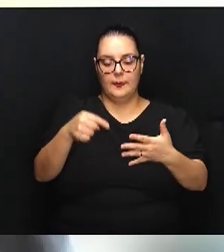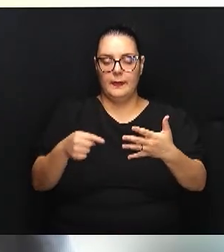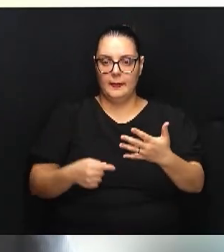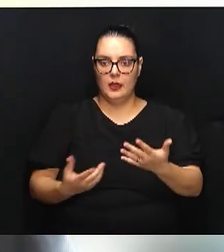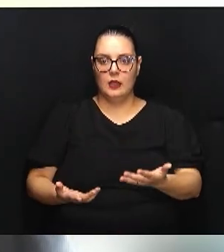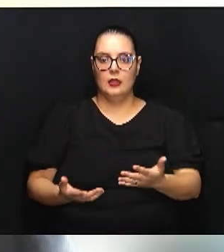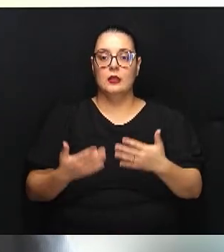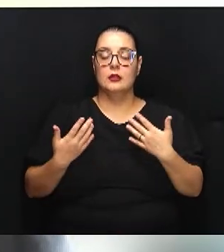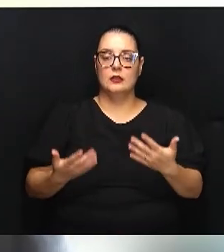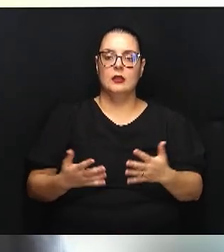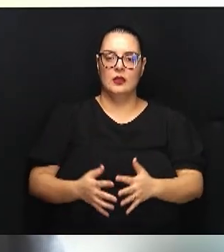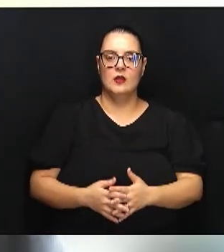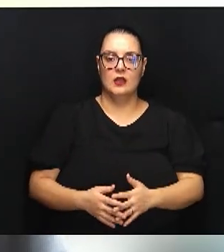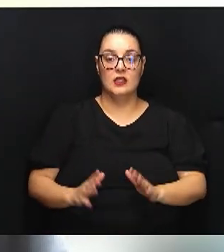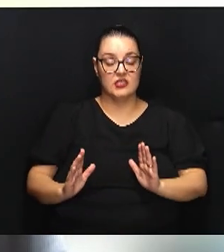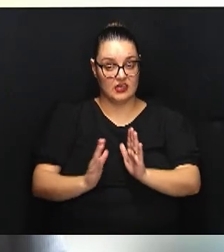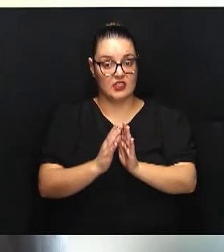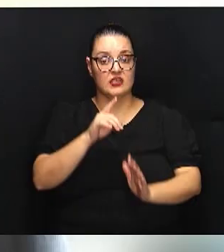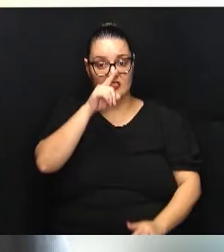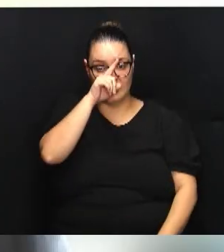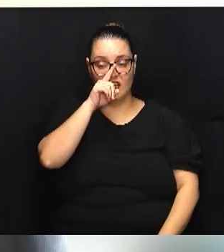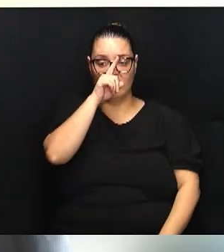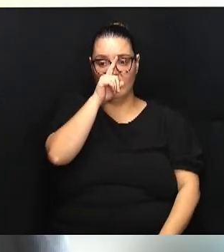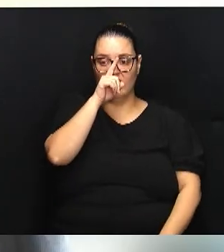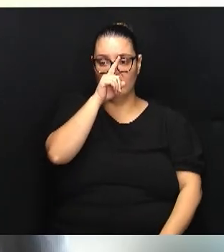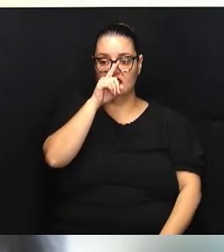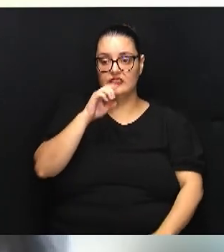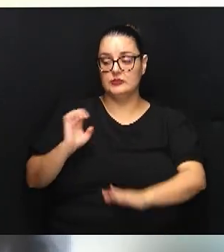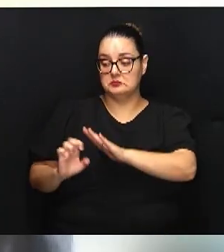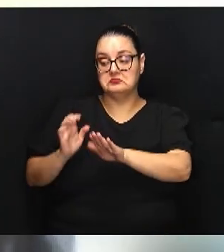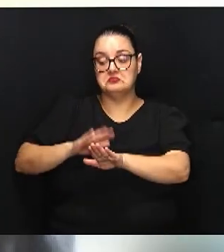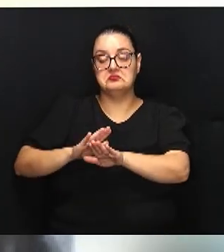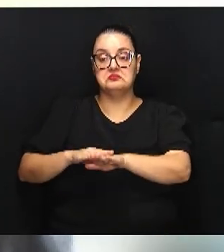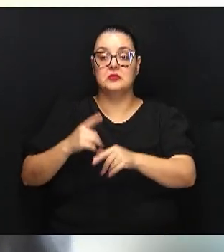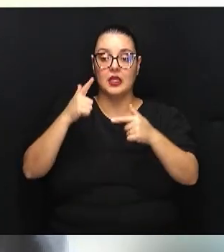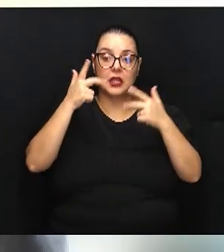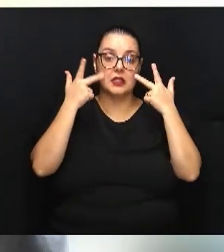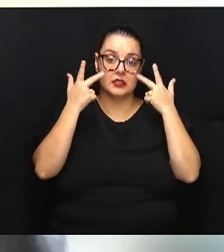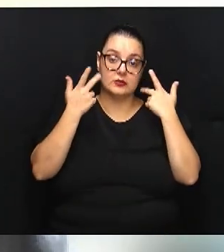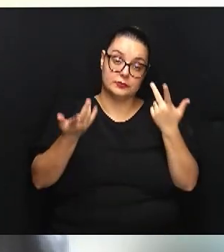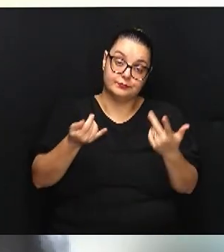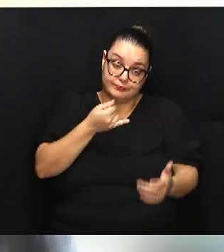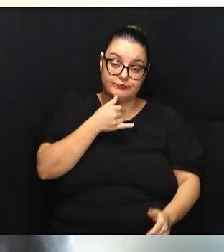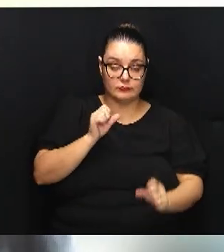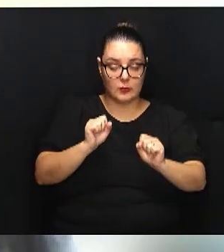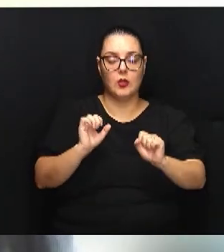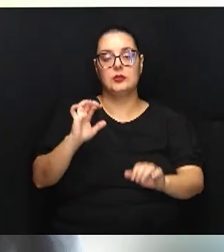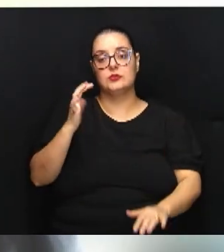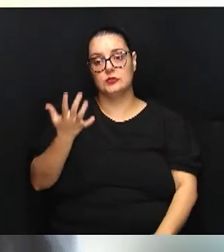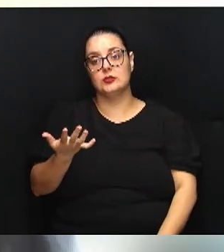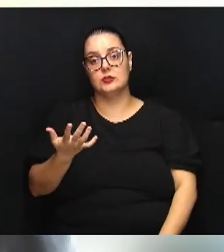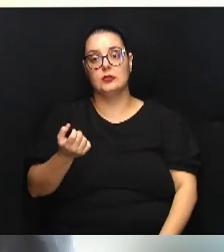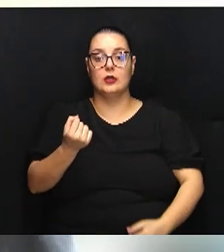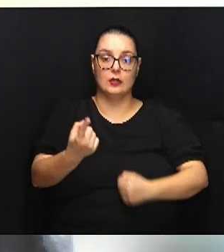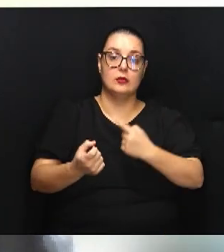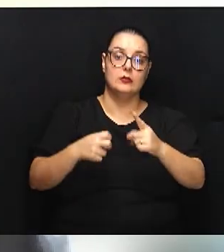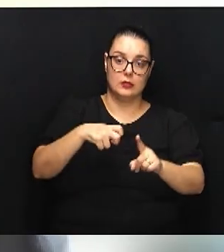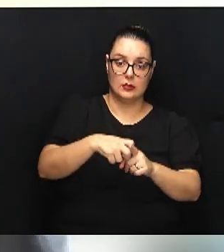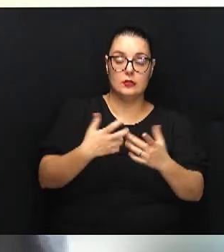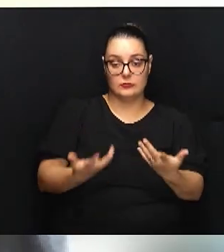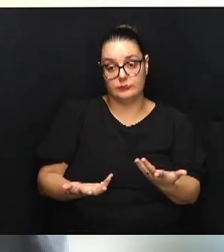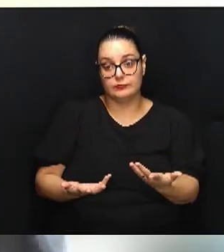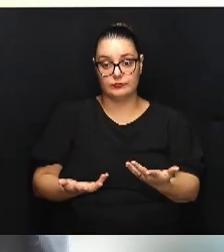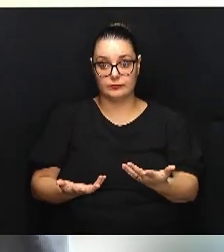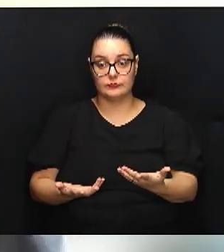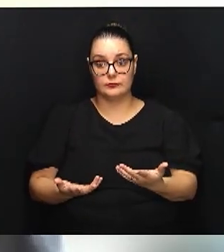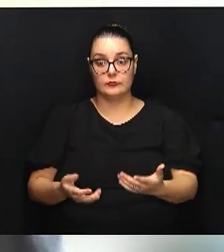cumprem esses requisitos, né? Então, diante do risco da atividade empresarial, é natural, infelizmente, pode